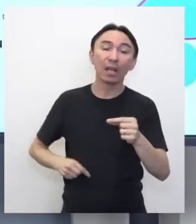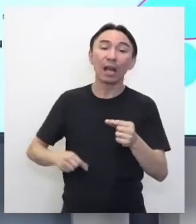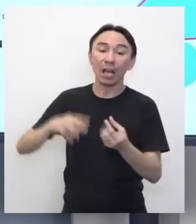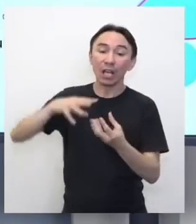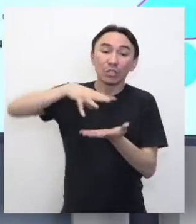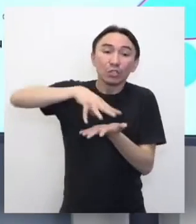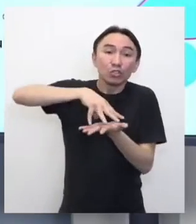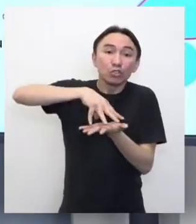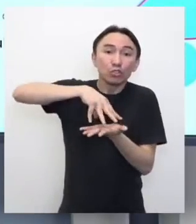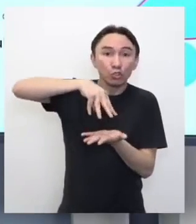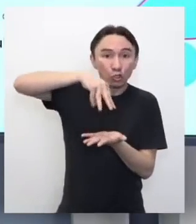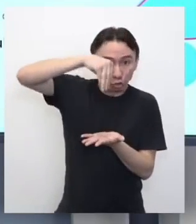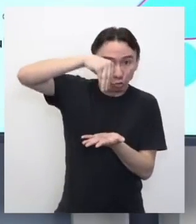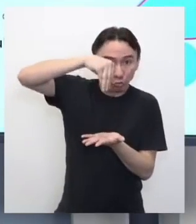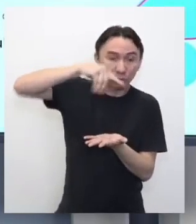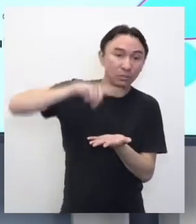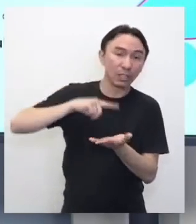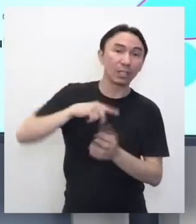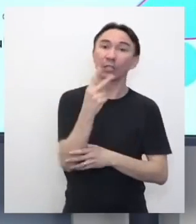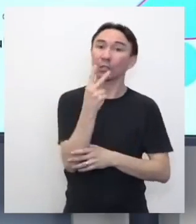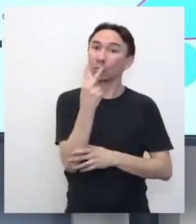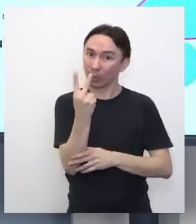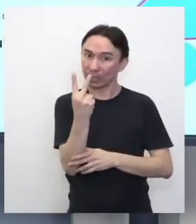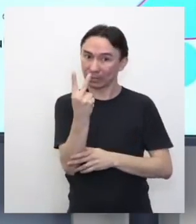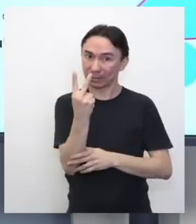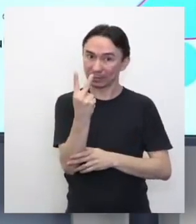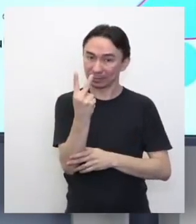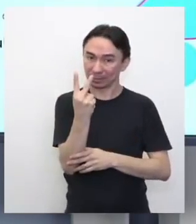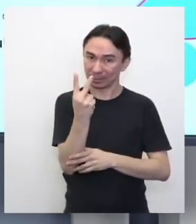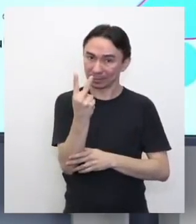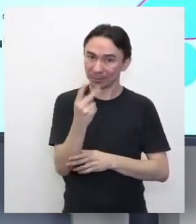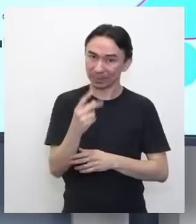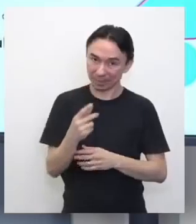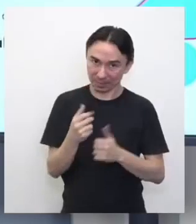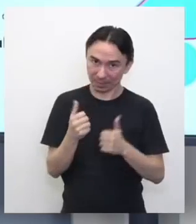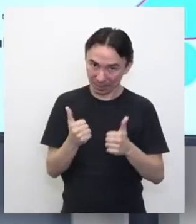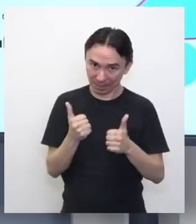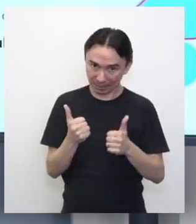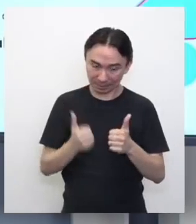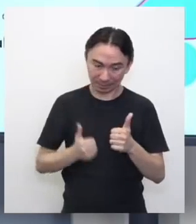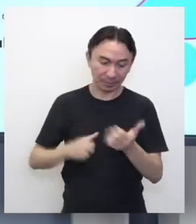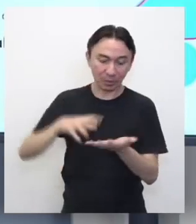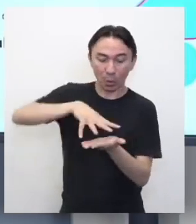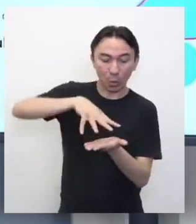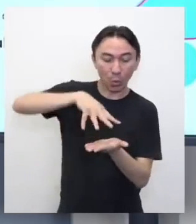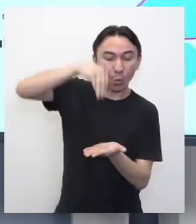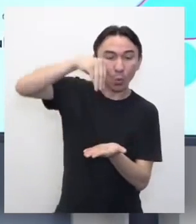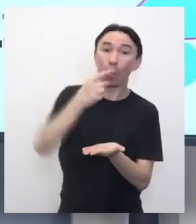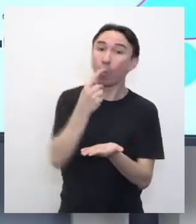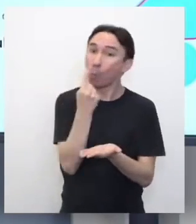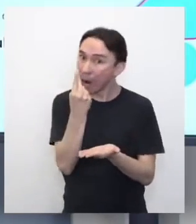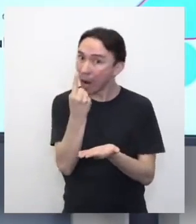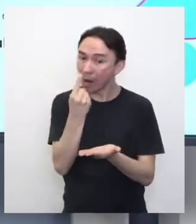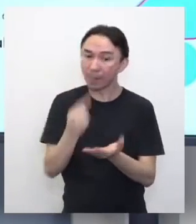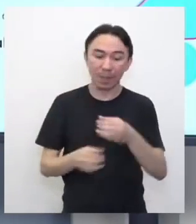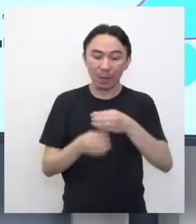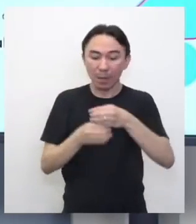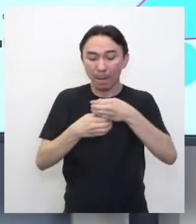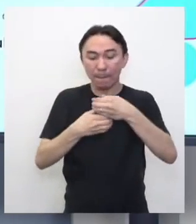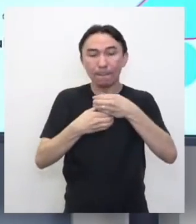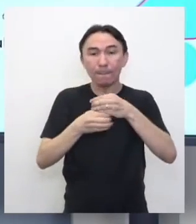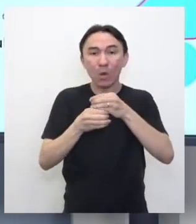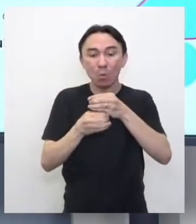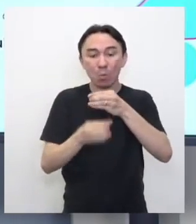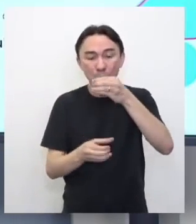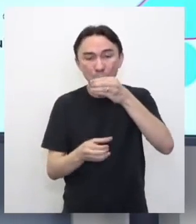duas bases circulares e o cone só tem uma. O cone também tem um vértice e o cilindro